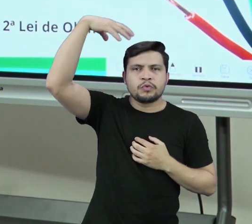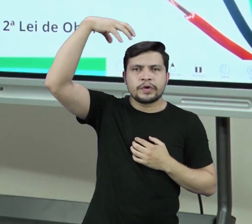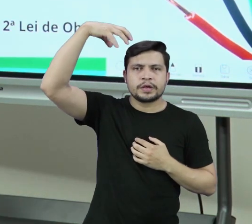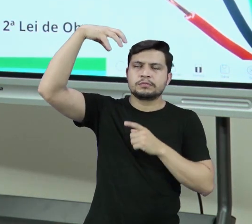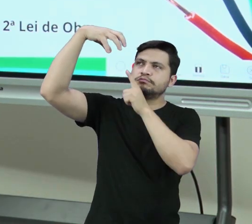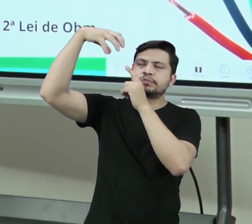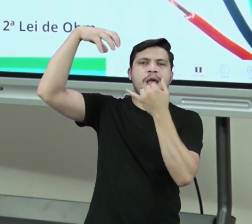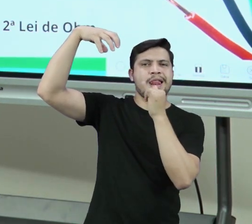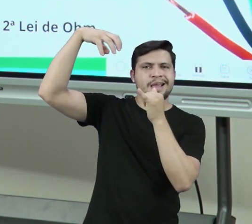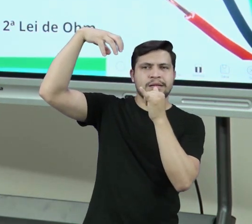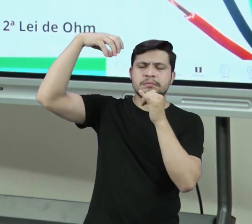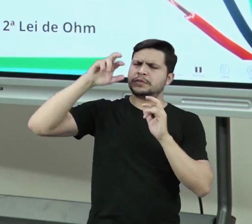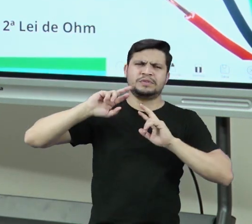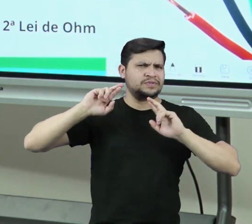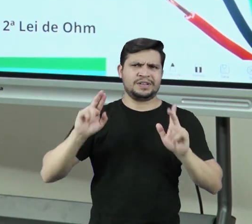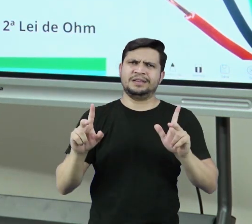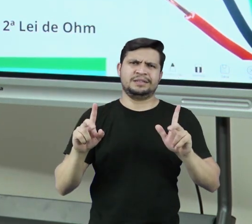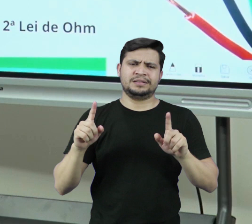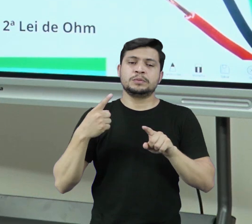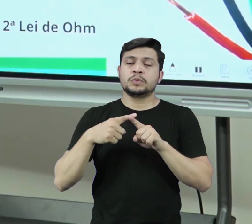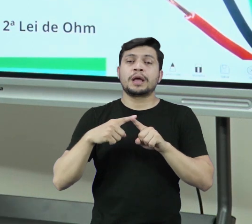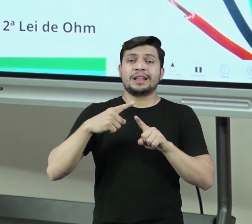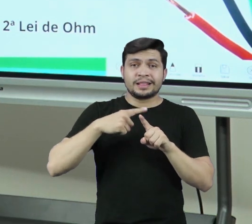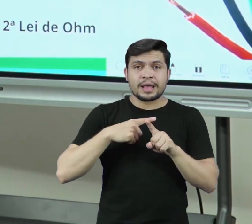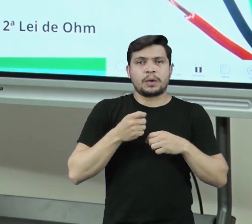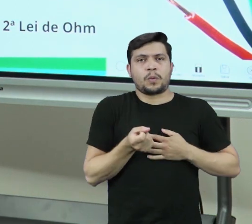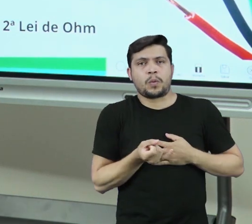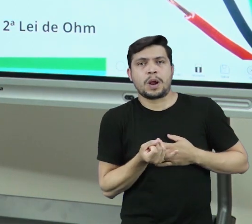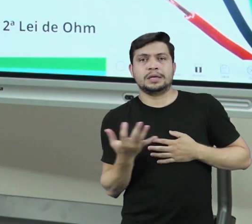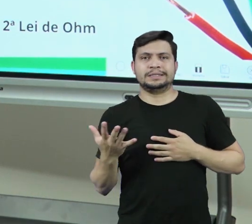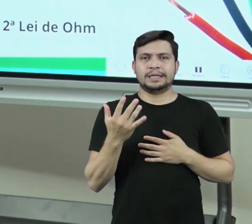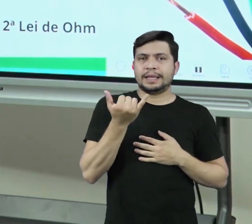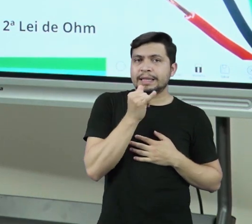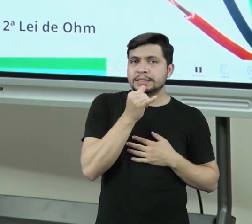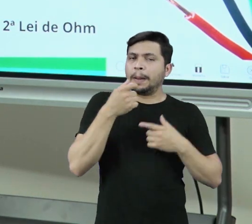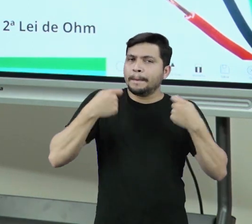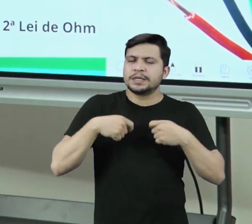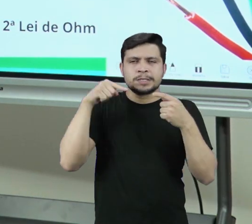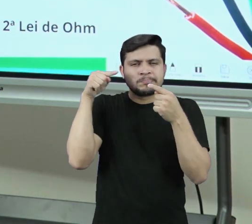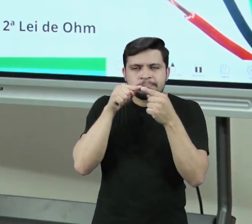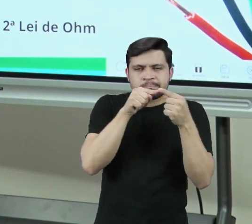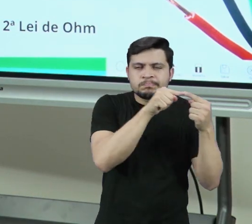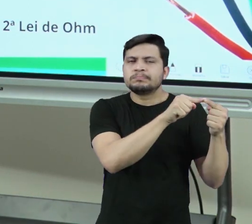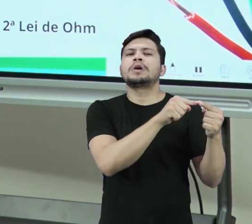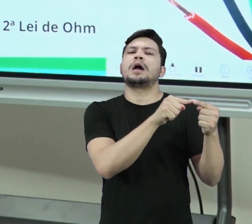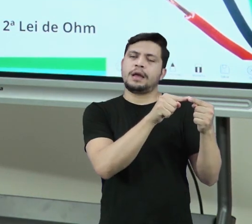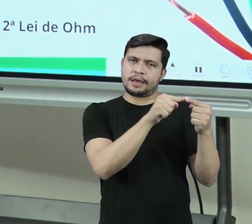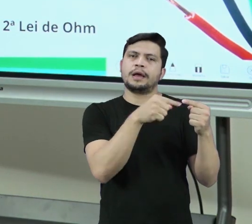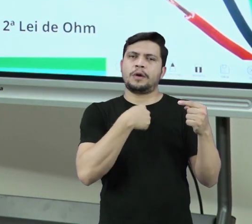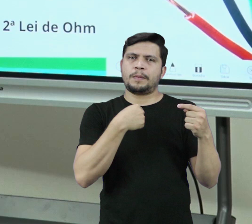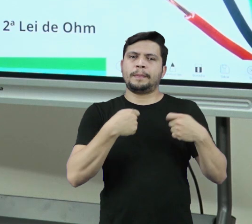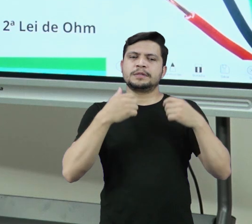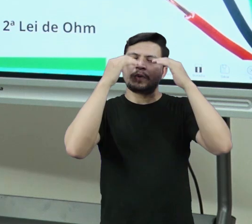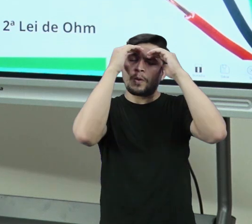quê? Porque como esses equipamentos têm uma tensão necessária para eles específica, em uma corrente específica, eu preciso ter